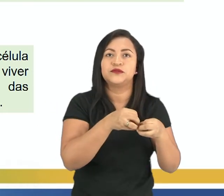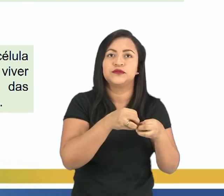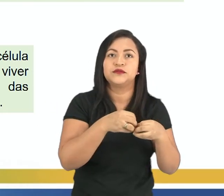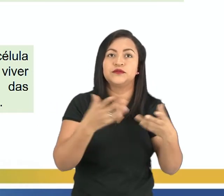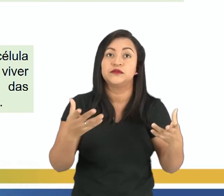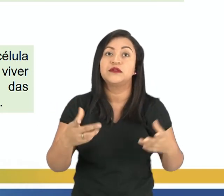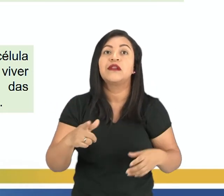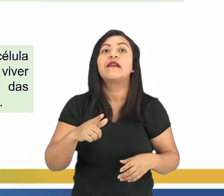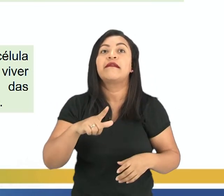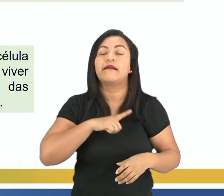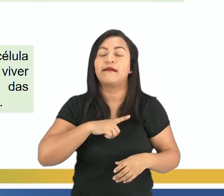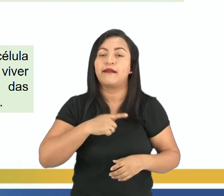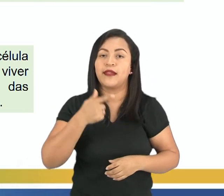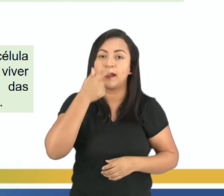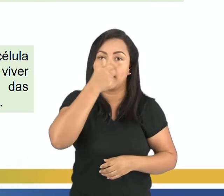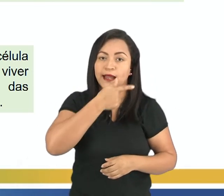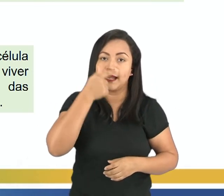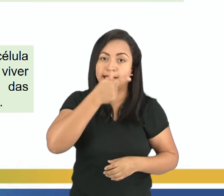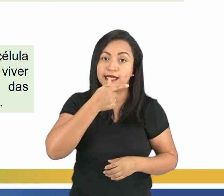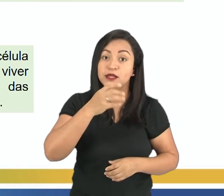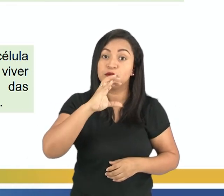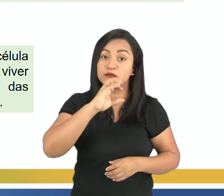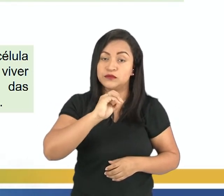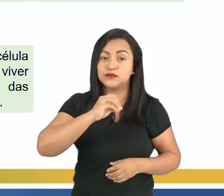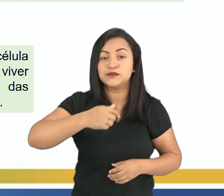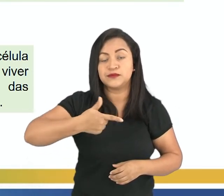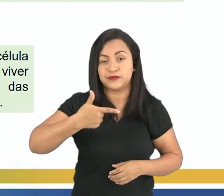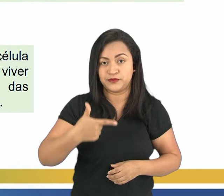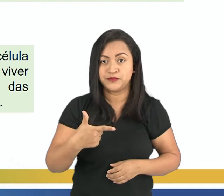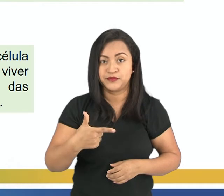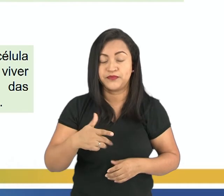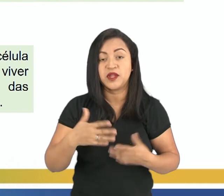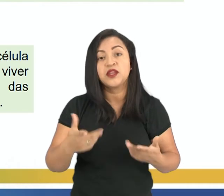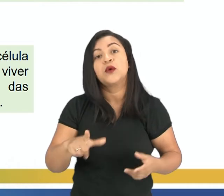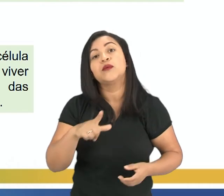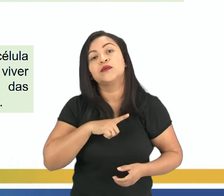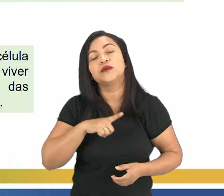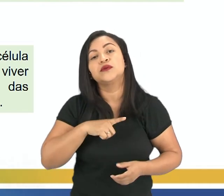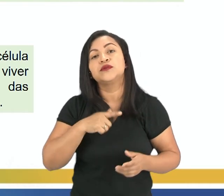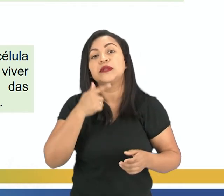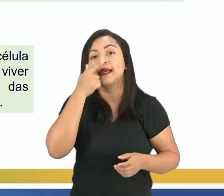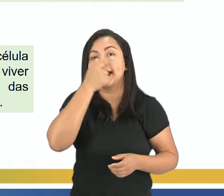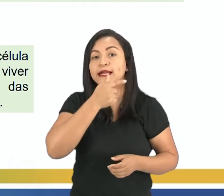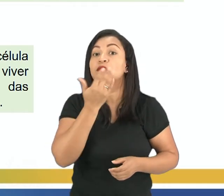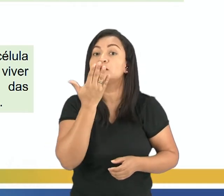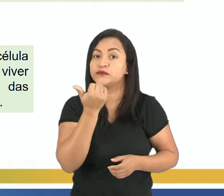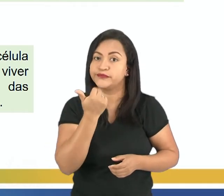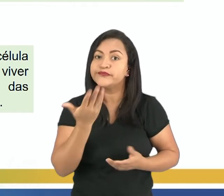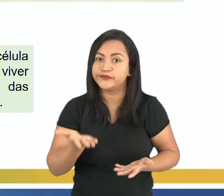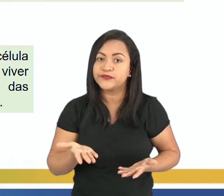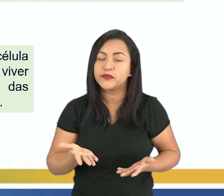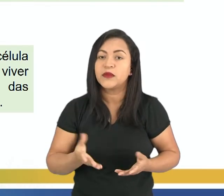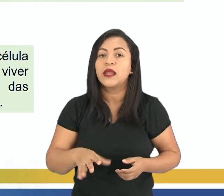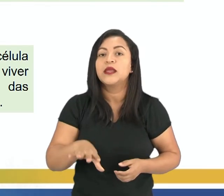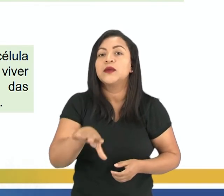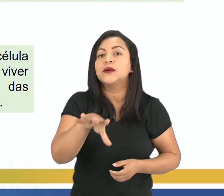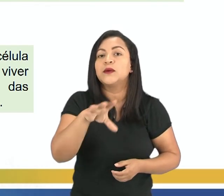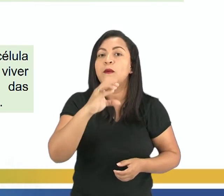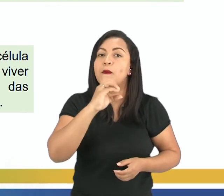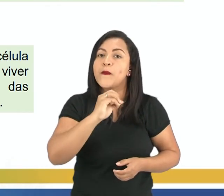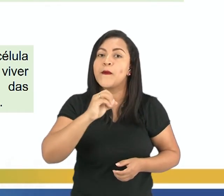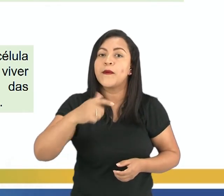reagente a glicose e o gás oxigênio. Então, a gente adquire a glicose através da alimentação e o gás